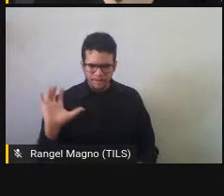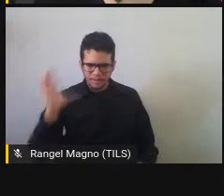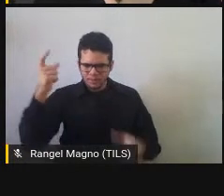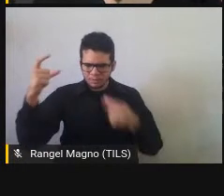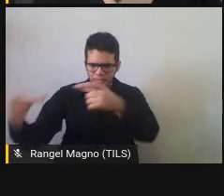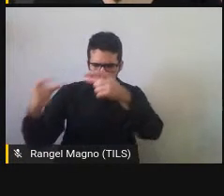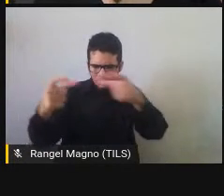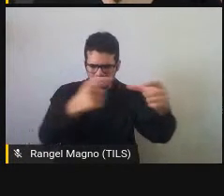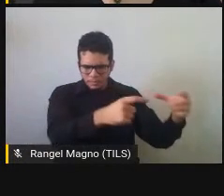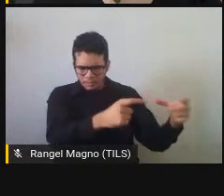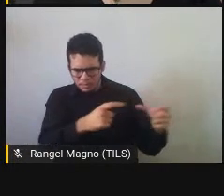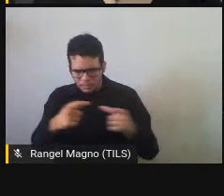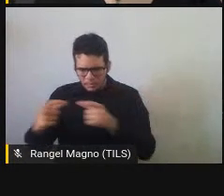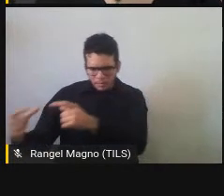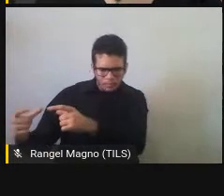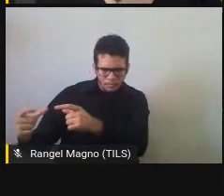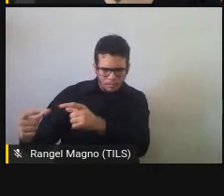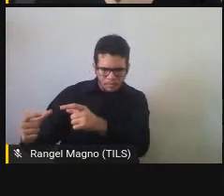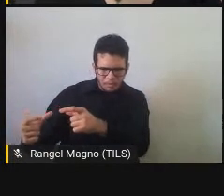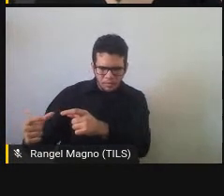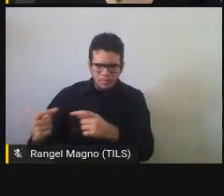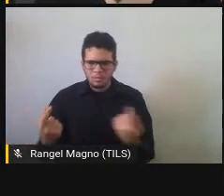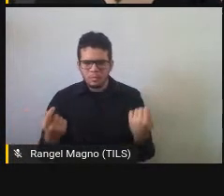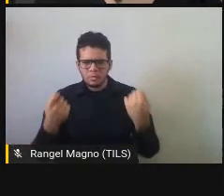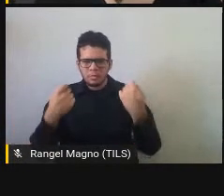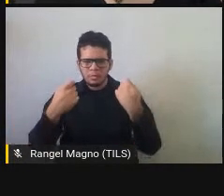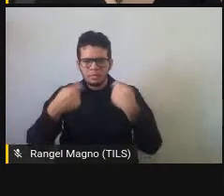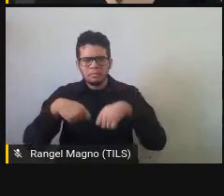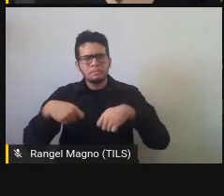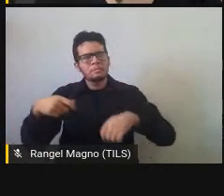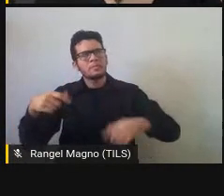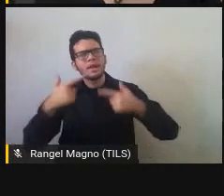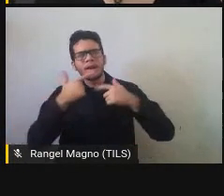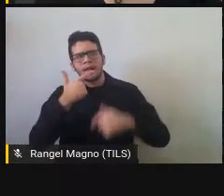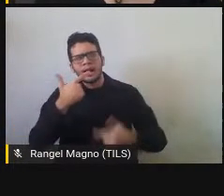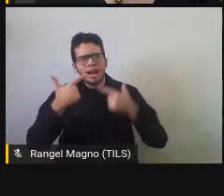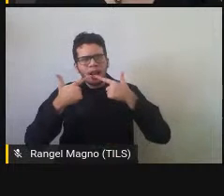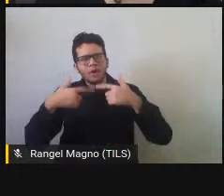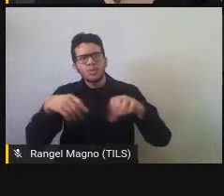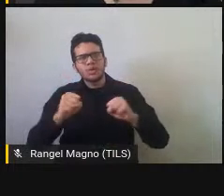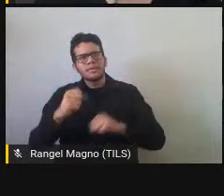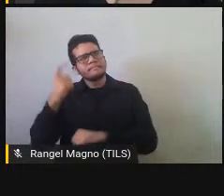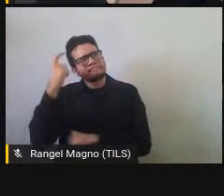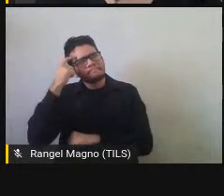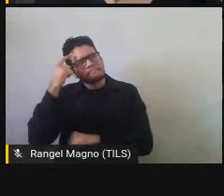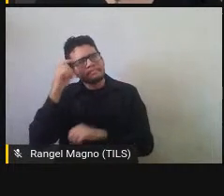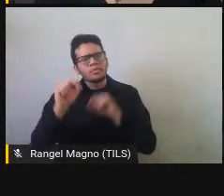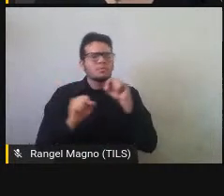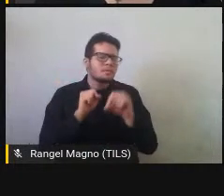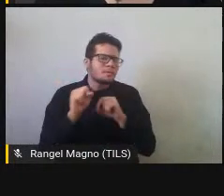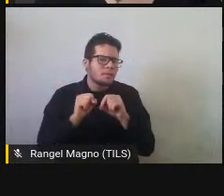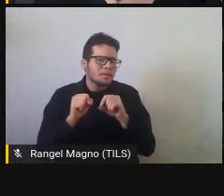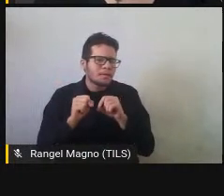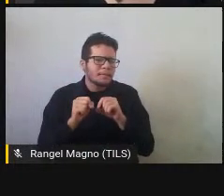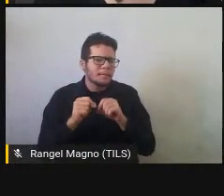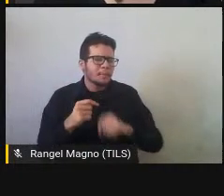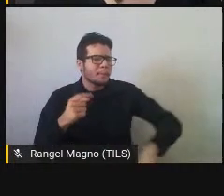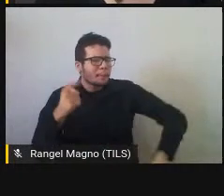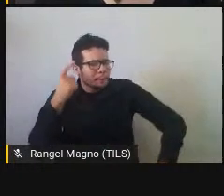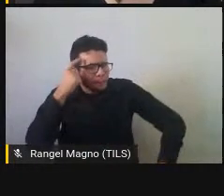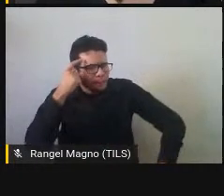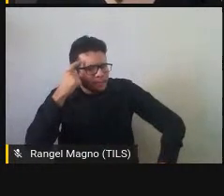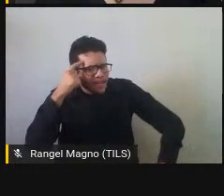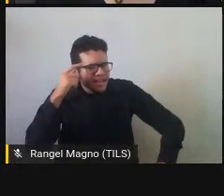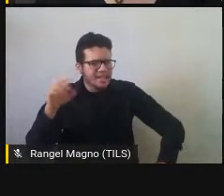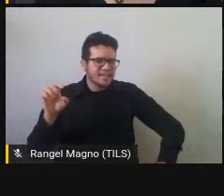por rituais institucionais aos quais o linguista se dê na ânsia no dever de curvar-se ele finaliza lembrando que o próprio